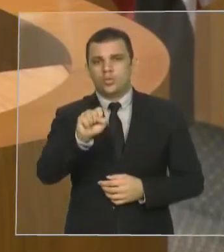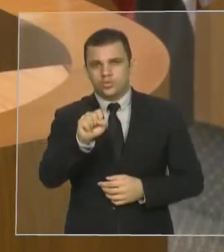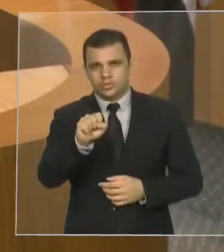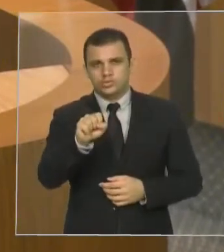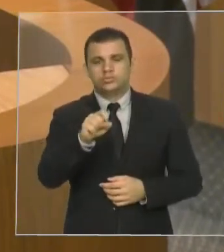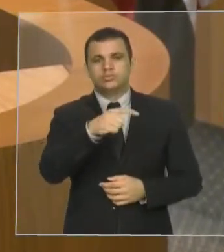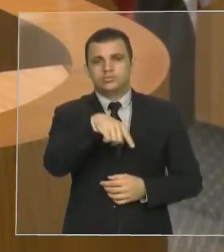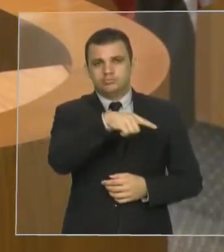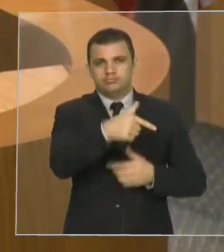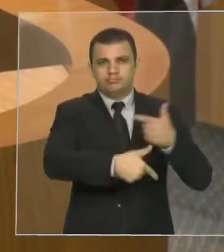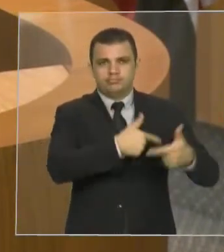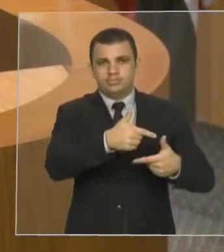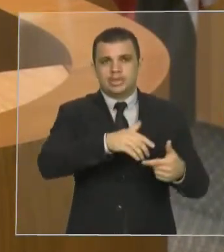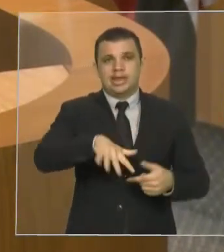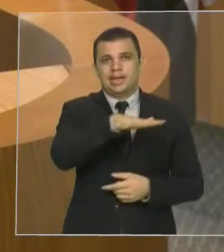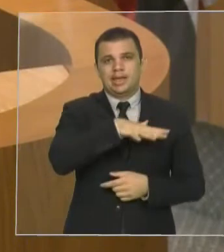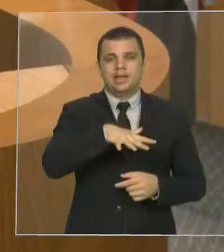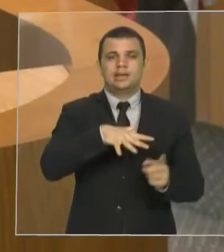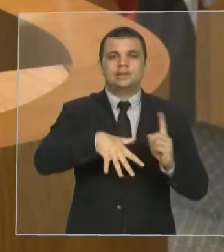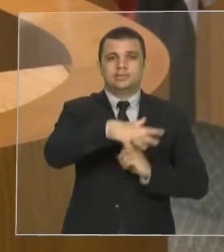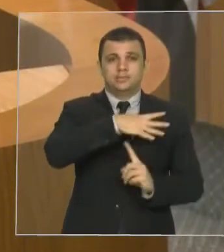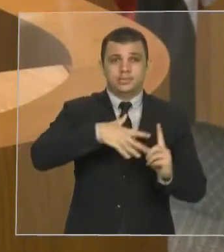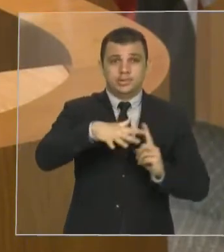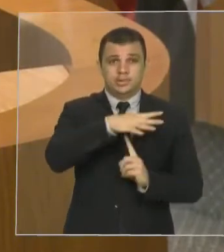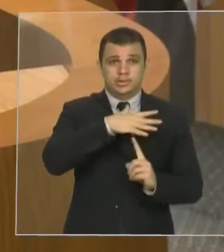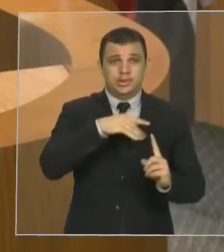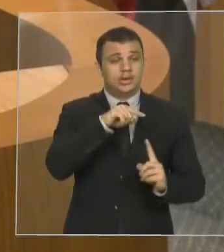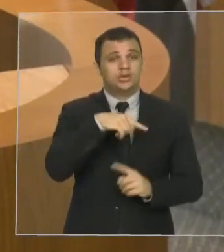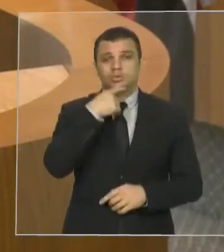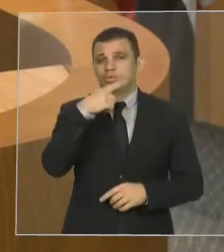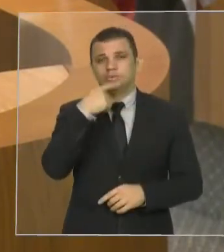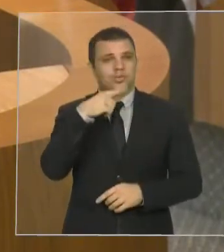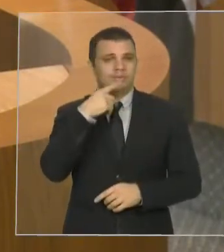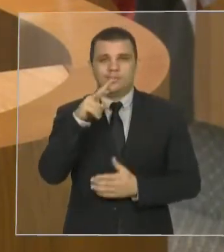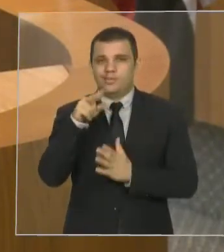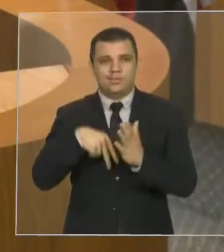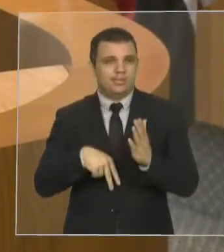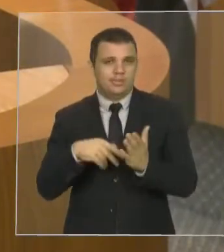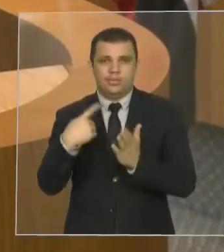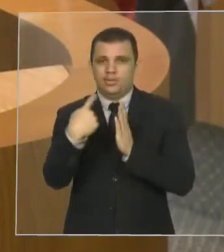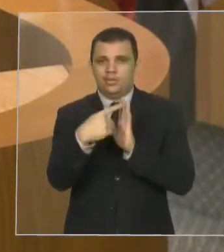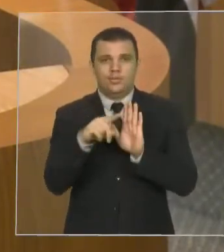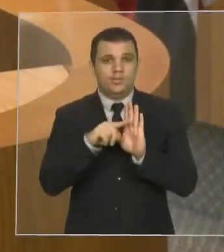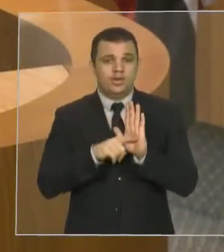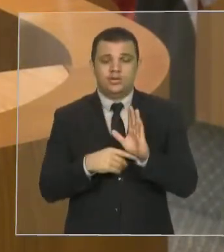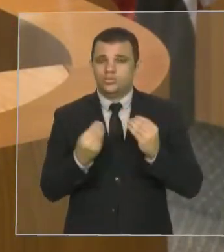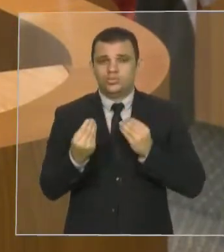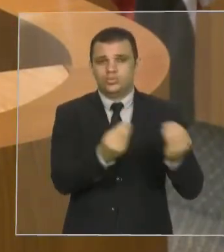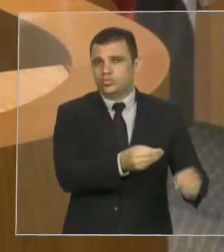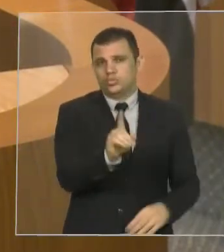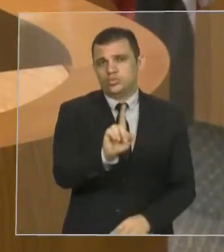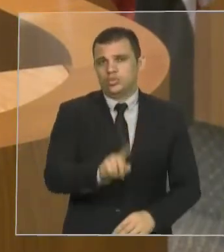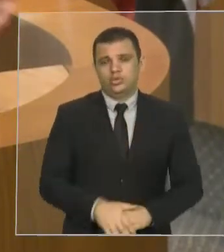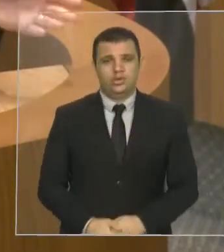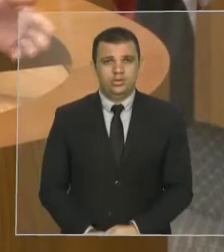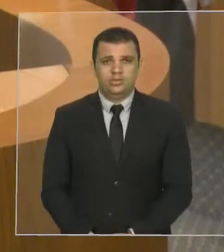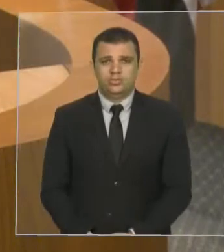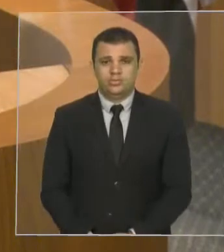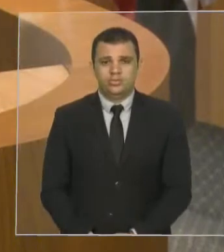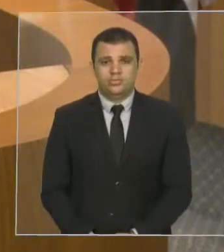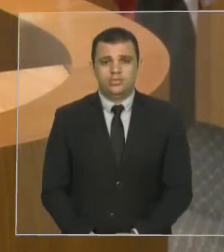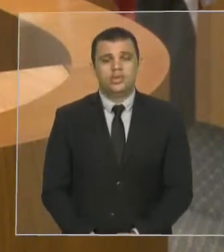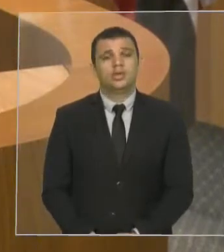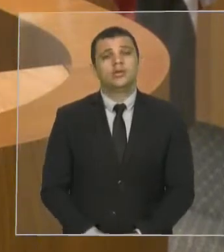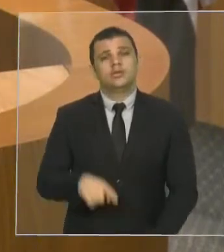plano de educação ambiental. Nós sabemos muito bem, deputado Rafael Leitor, eu não queria tocar nesse assunto, mas já que Vossa Excelência